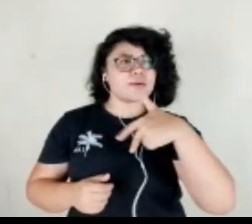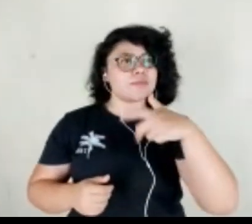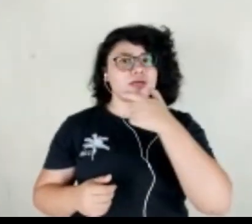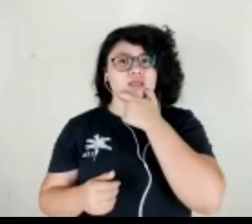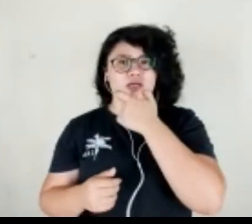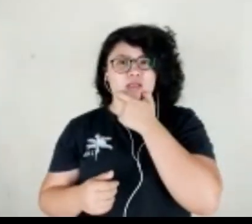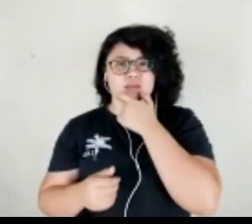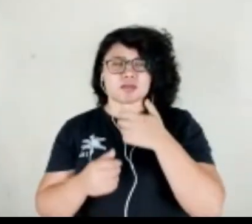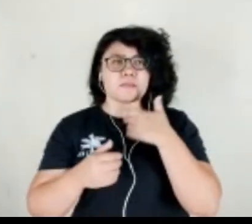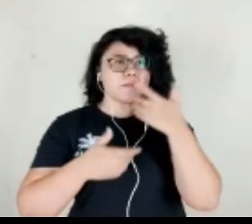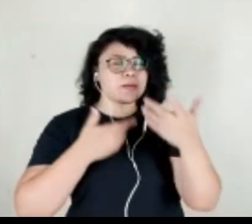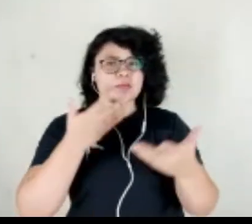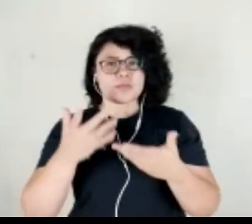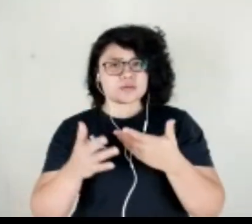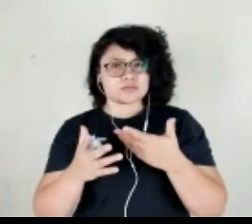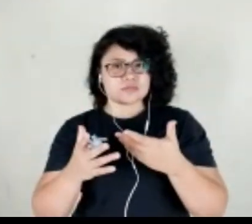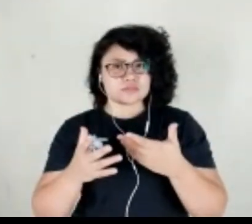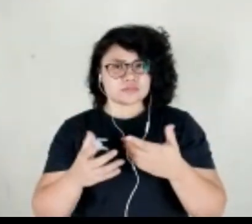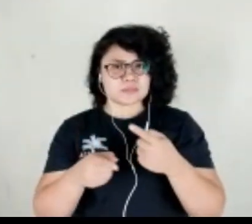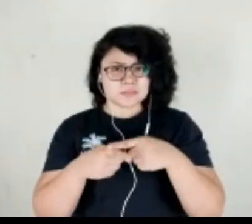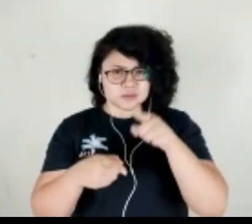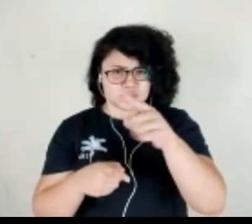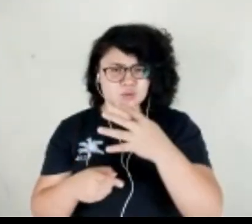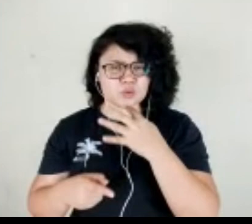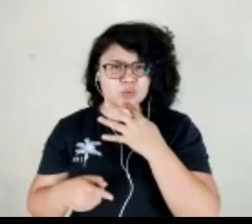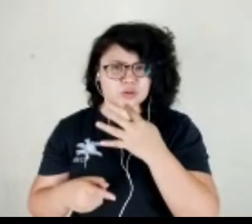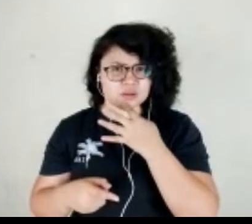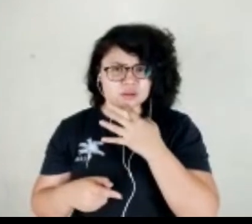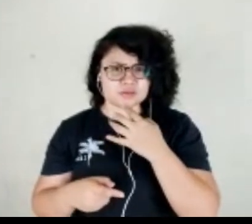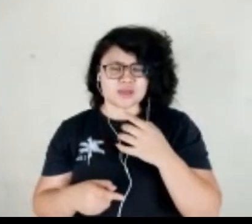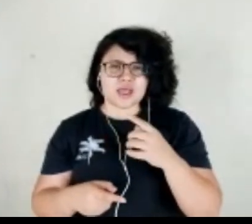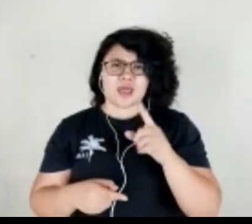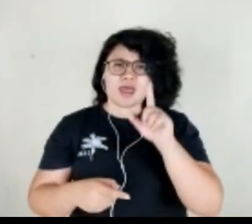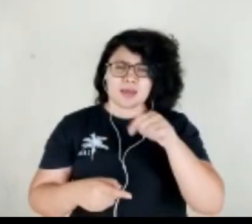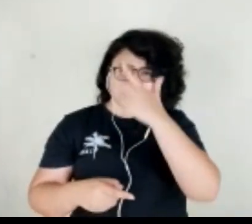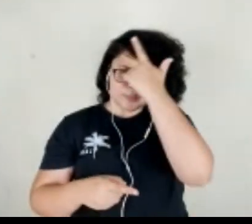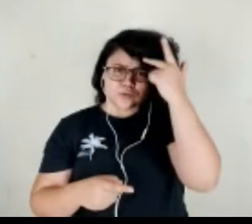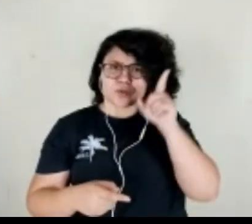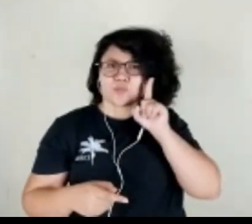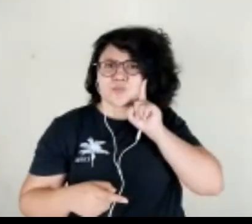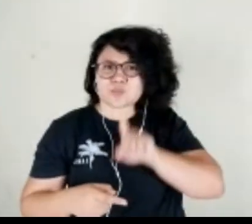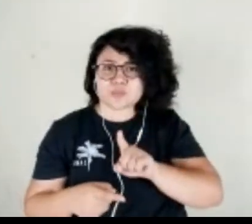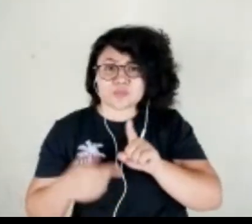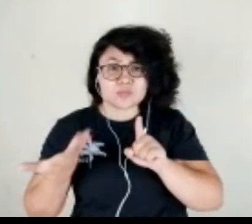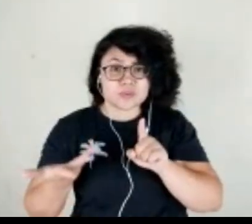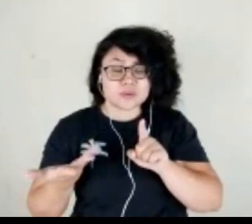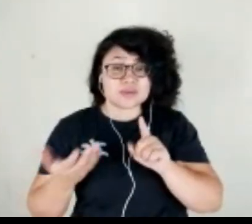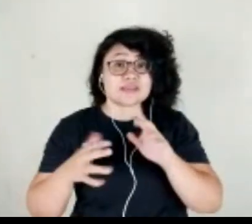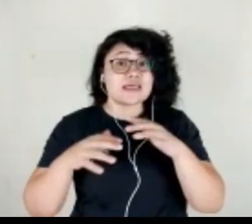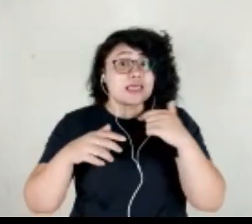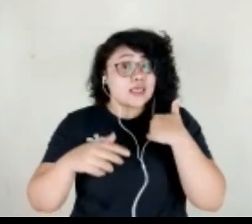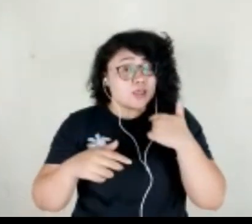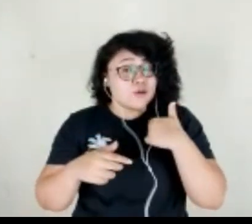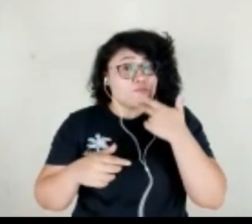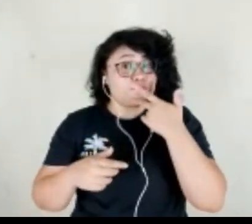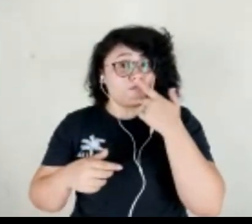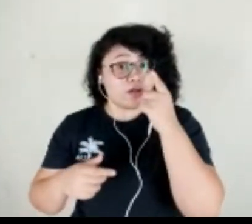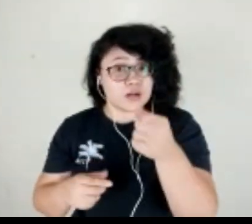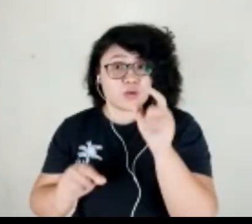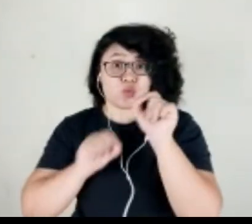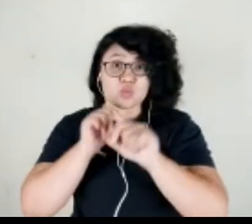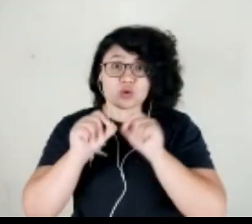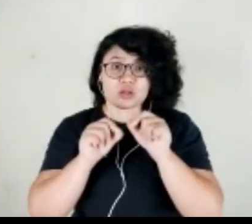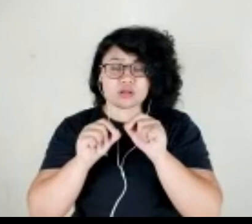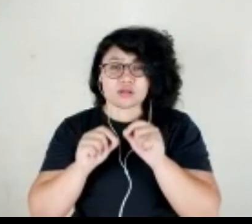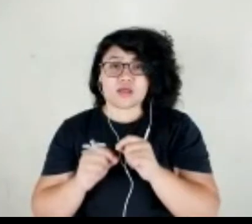inglês com todo mundo se você não conhece nenhum americano, né? Então, a mesma forma, a Libras, eu vou te falar o seguinte, a Libras